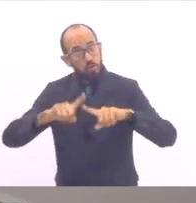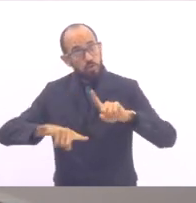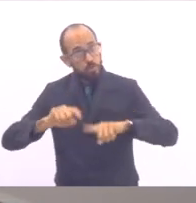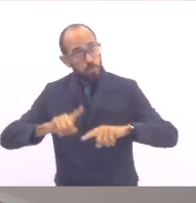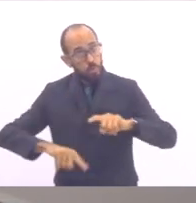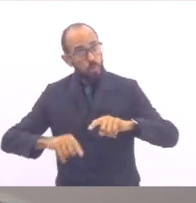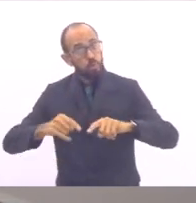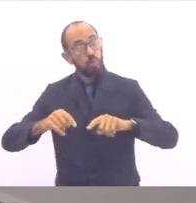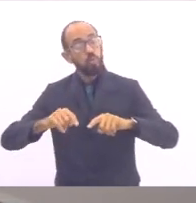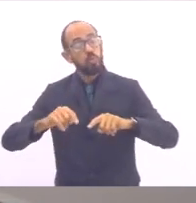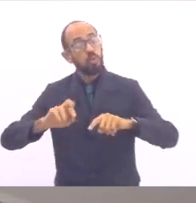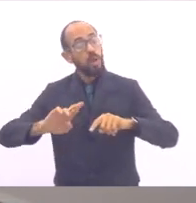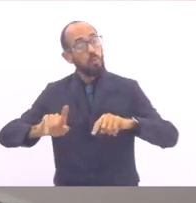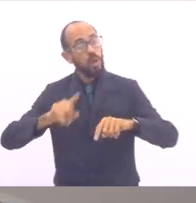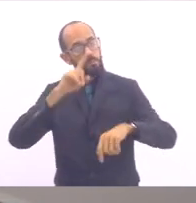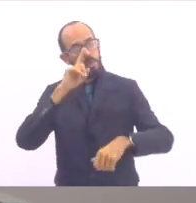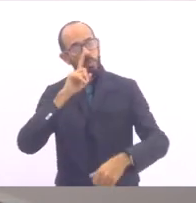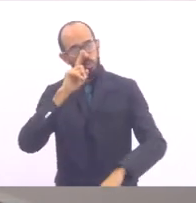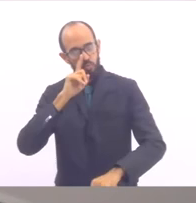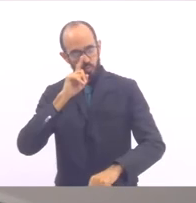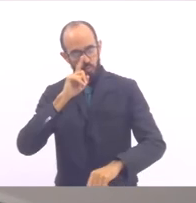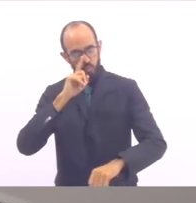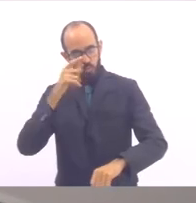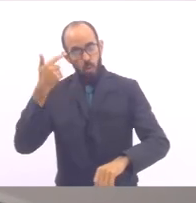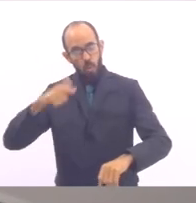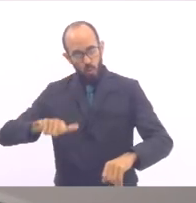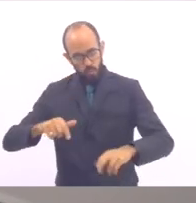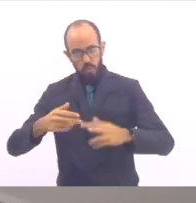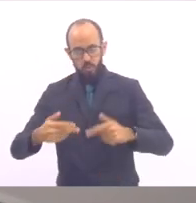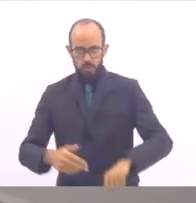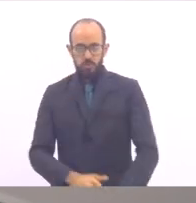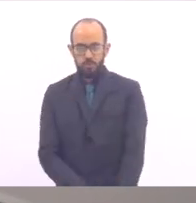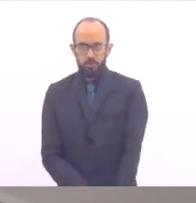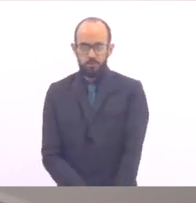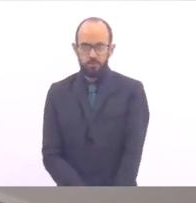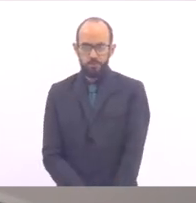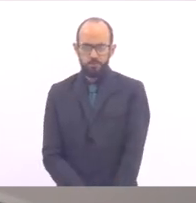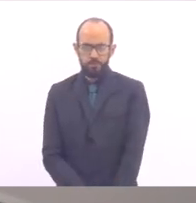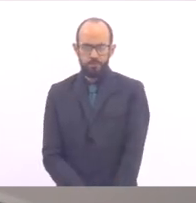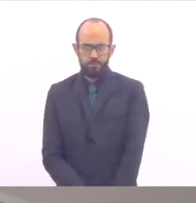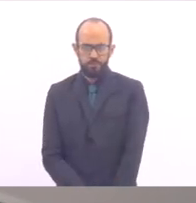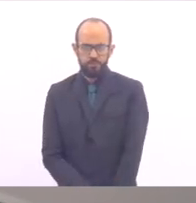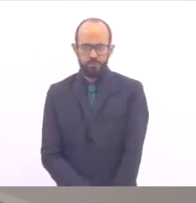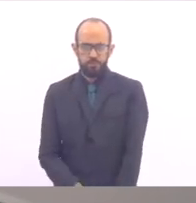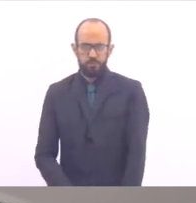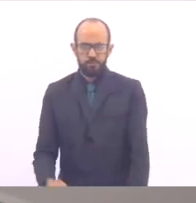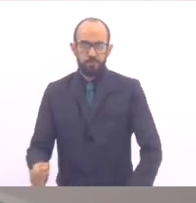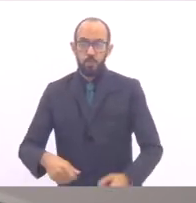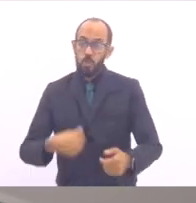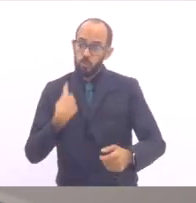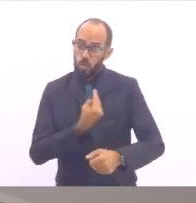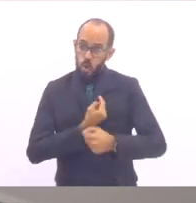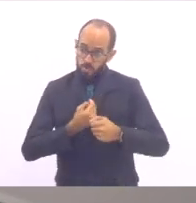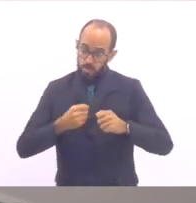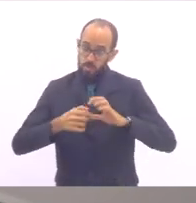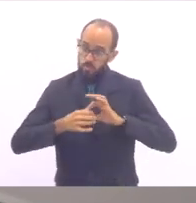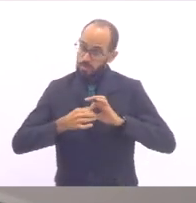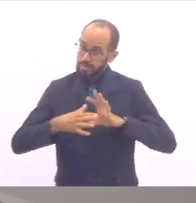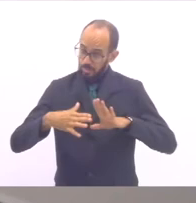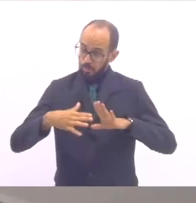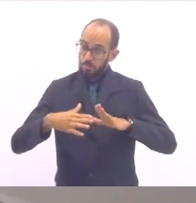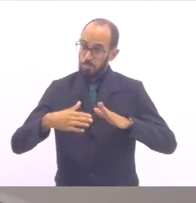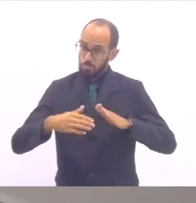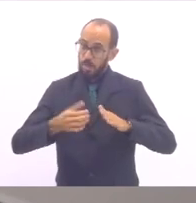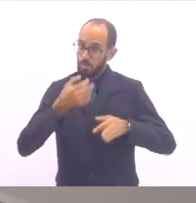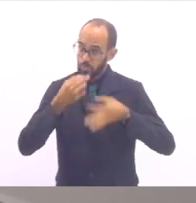Claro, tá? É a única atividade. E um outro fator que... Claro, estamos aqui abertos a sugestões, mas